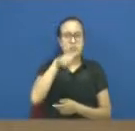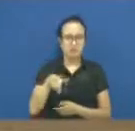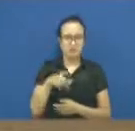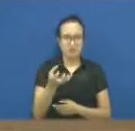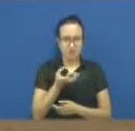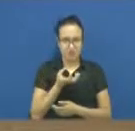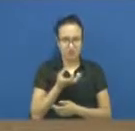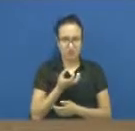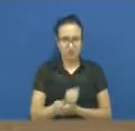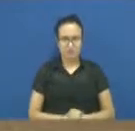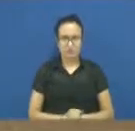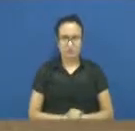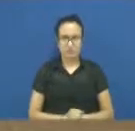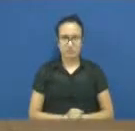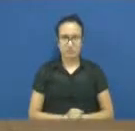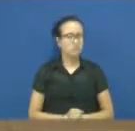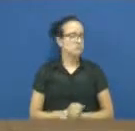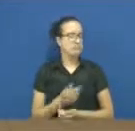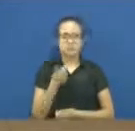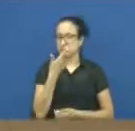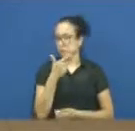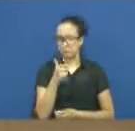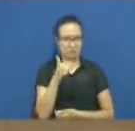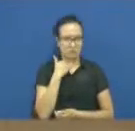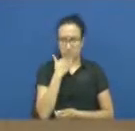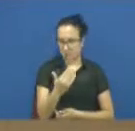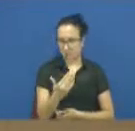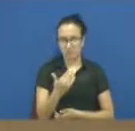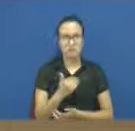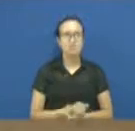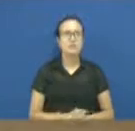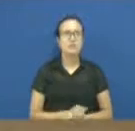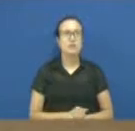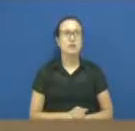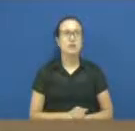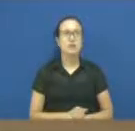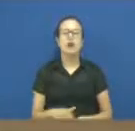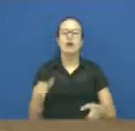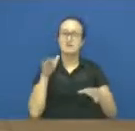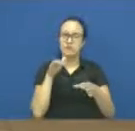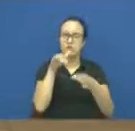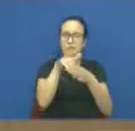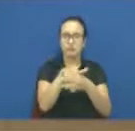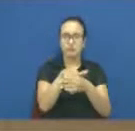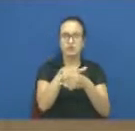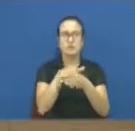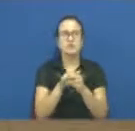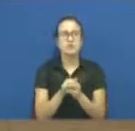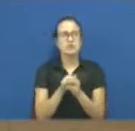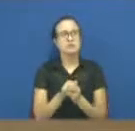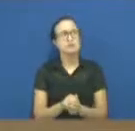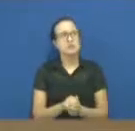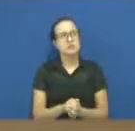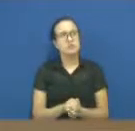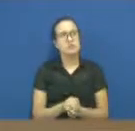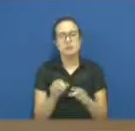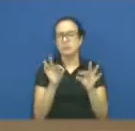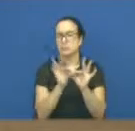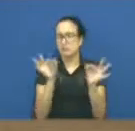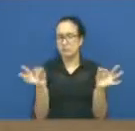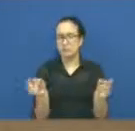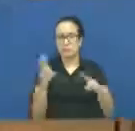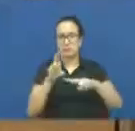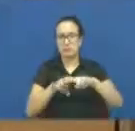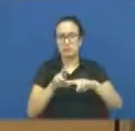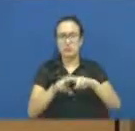final? Não havendo, a mesma vai à votação, e a votação é simbólica. Os